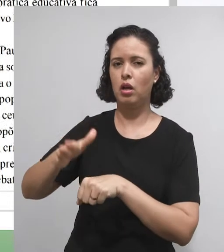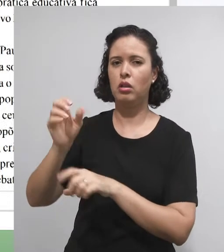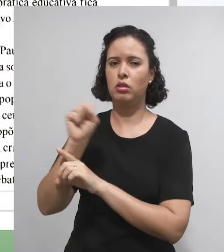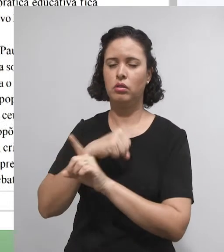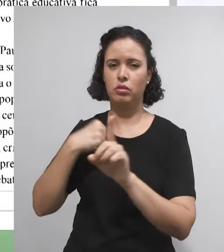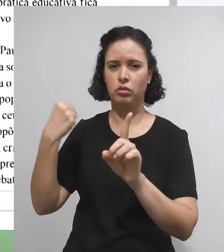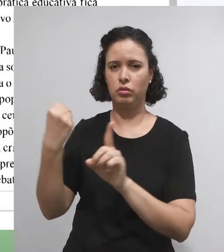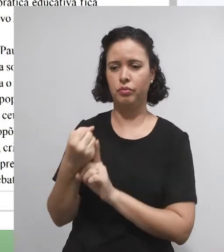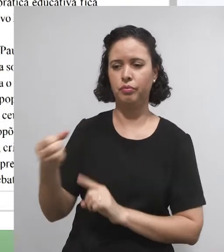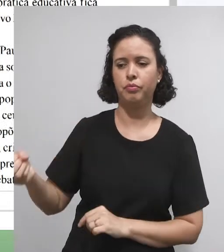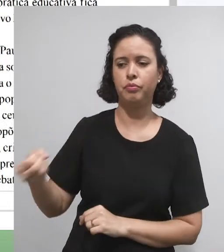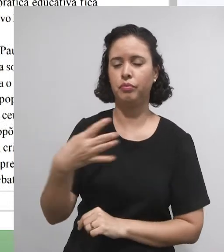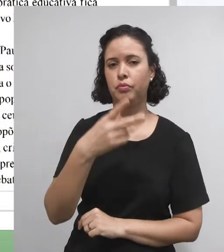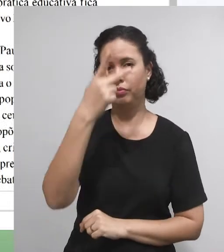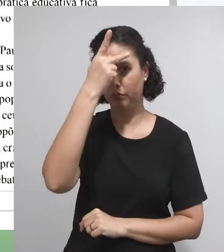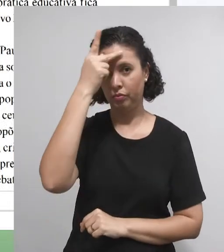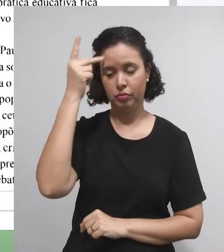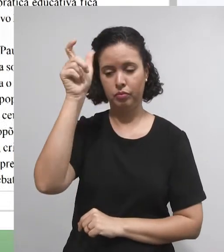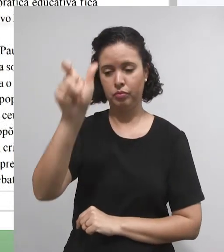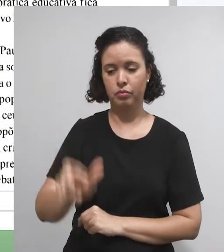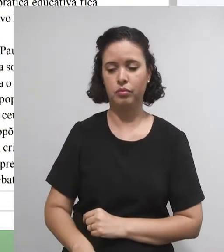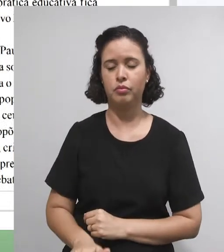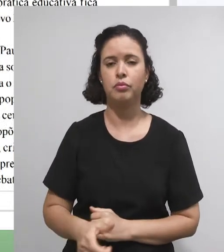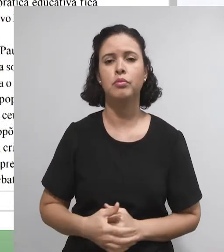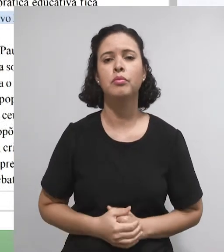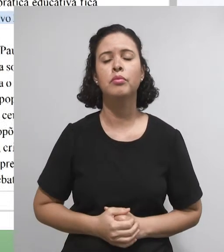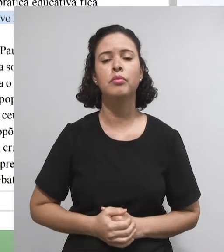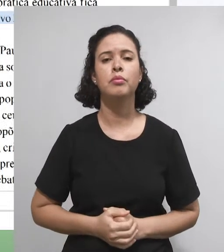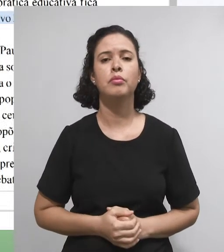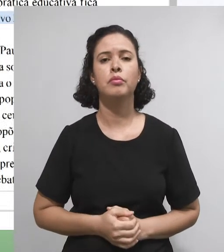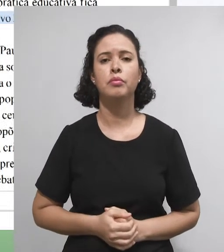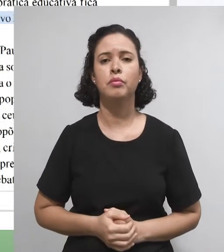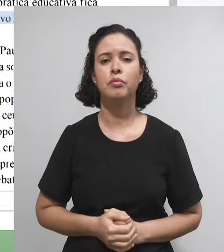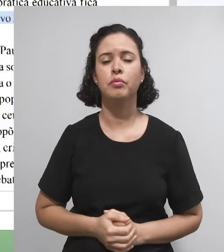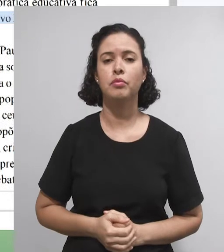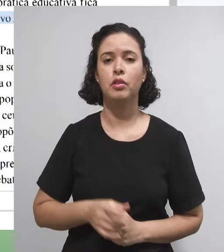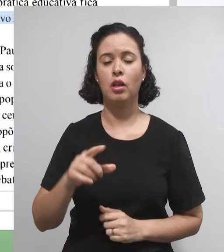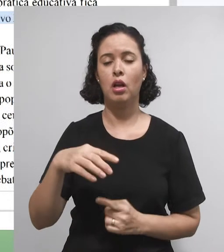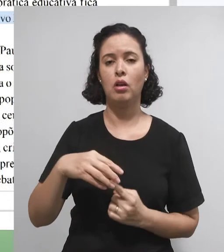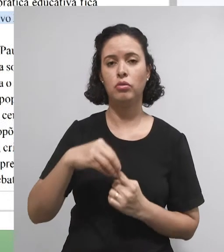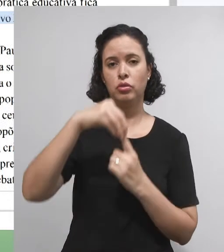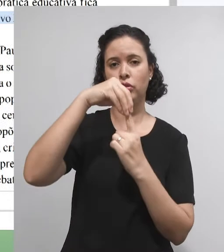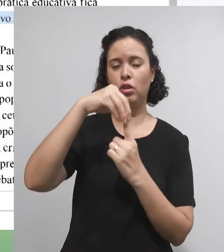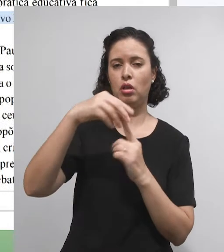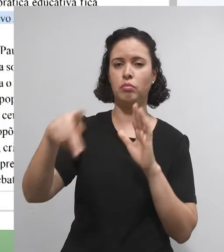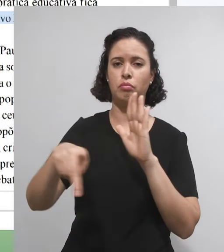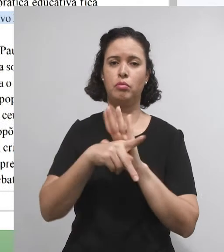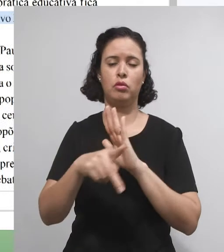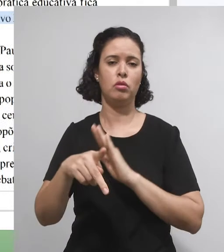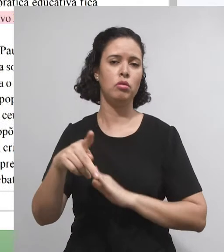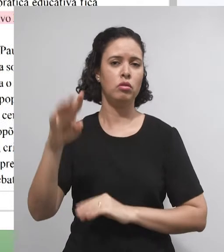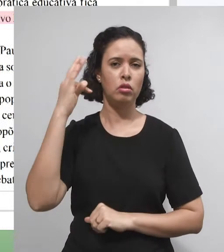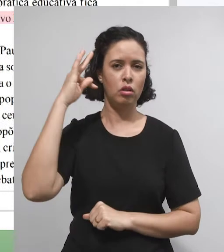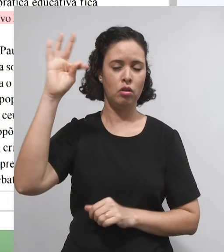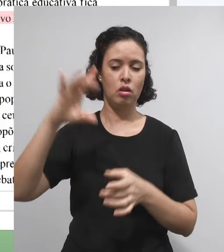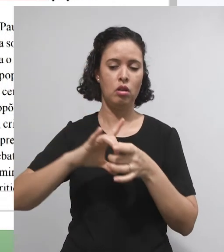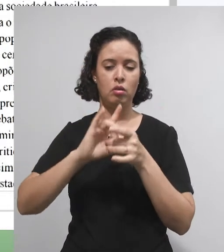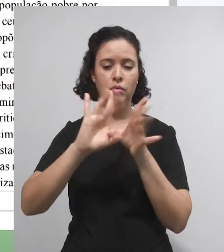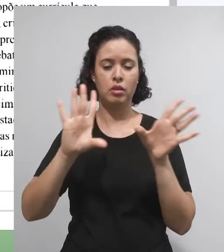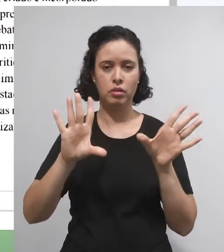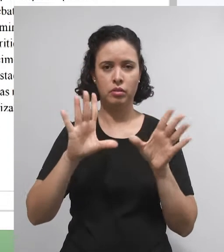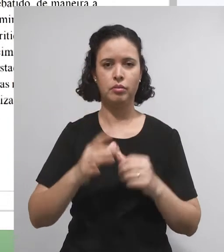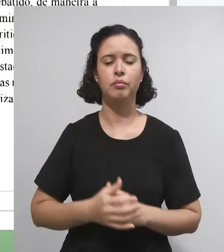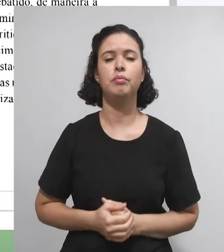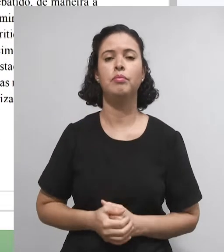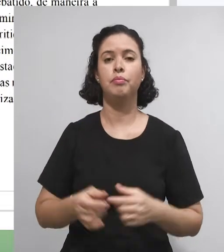da formação de um novo homem. Então, esse é um destaque da teoria